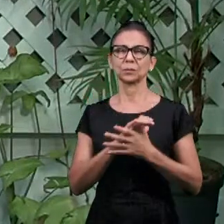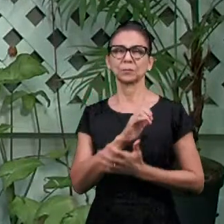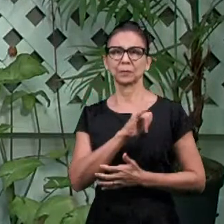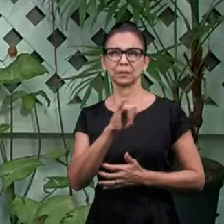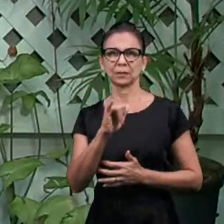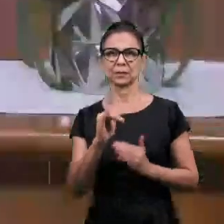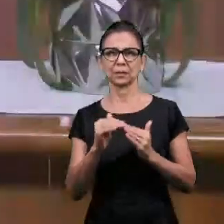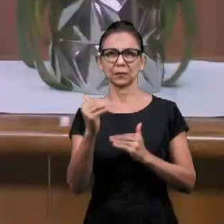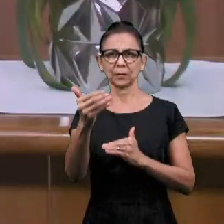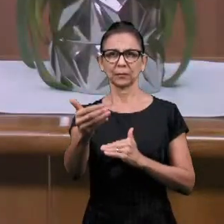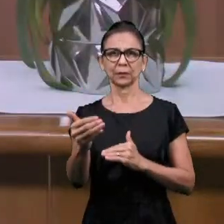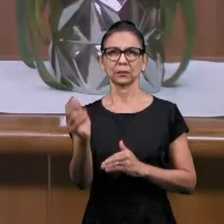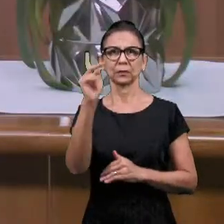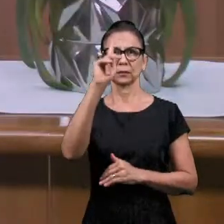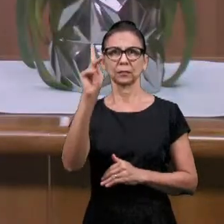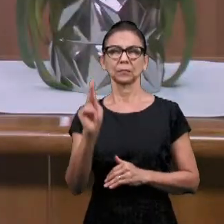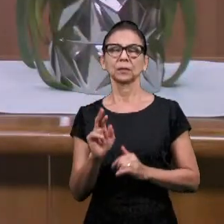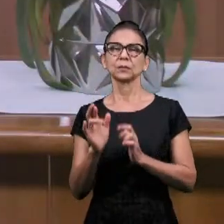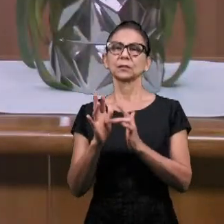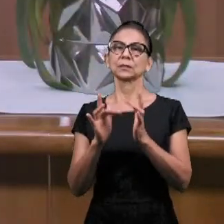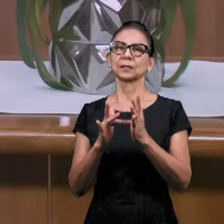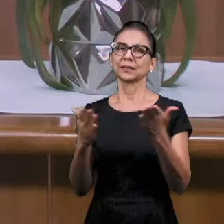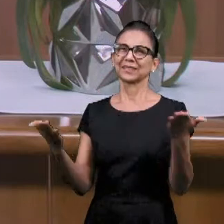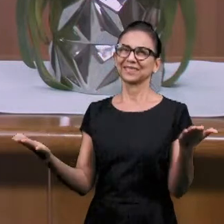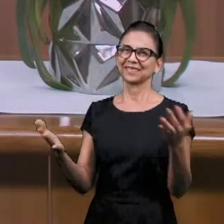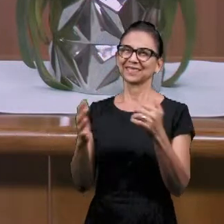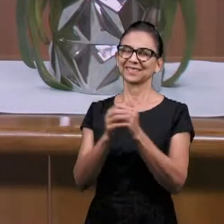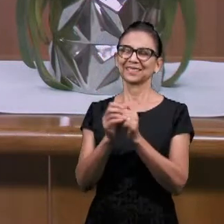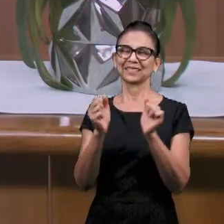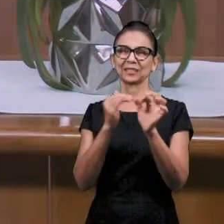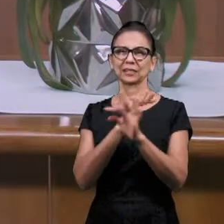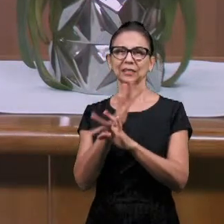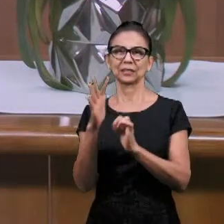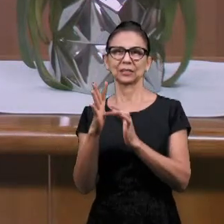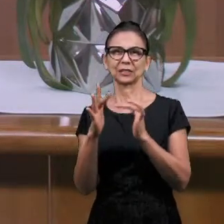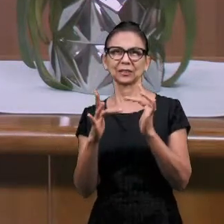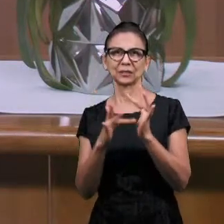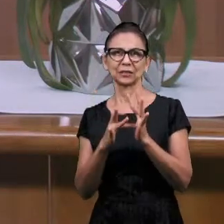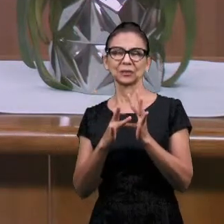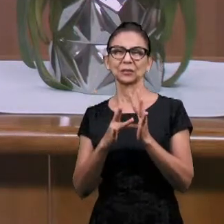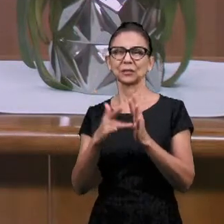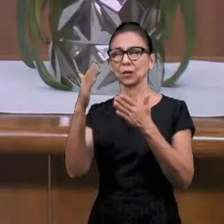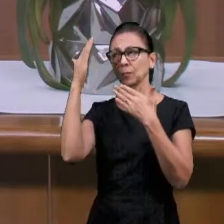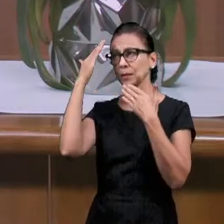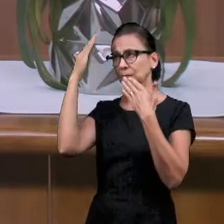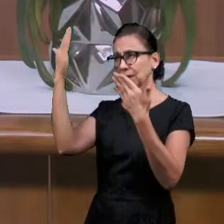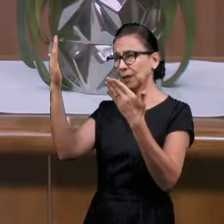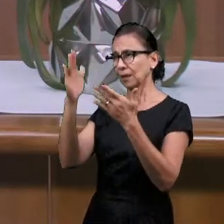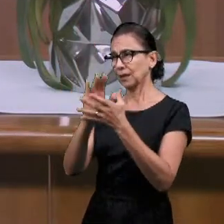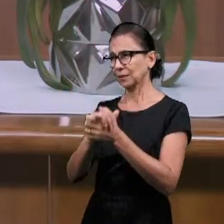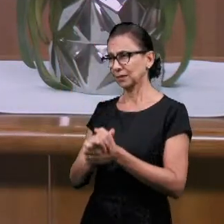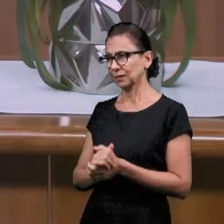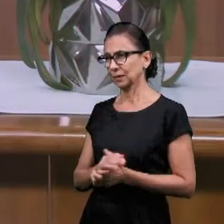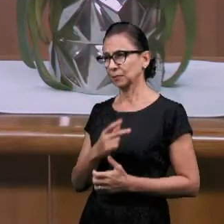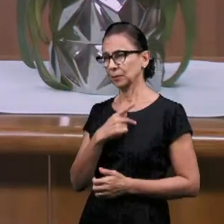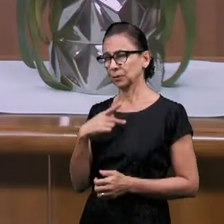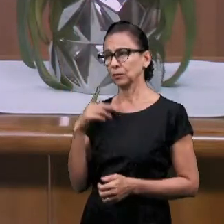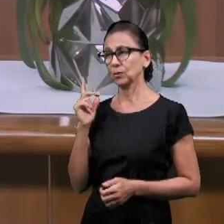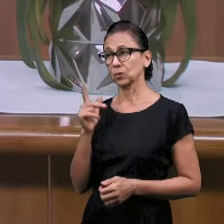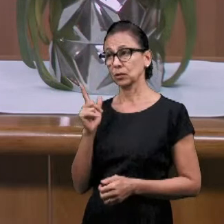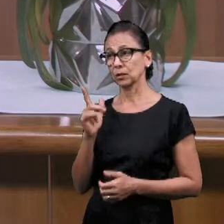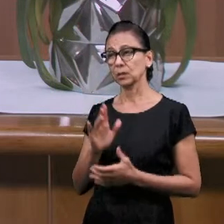a paz do Senhor. Amém, glória a Jesus, obrigado, pastor Gideuti, por essas palavras. e que são palavras que